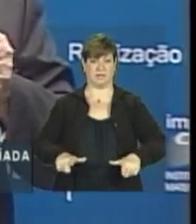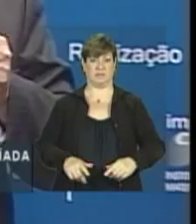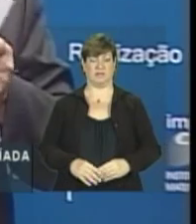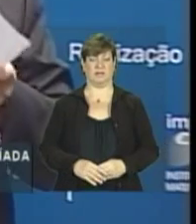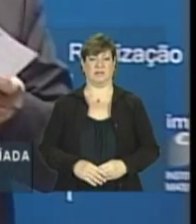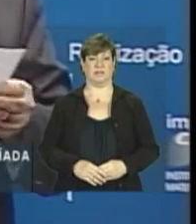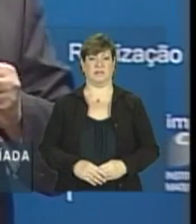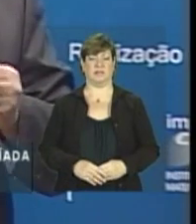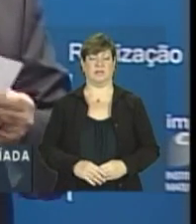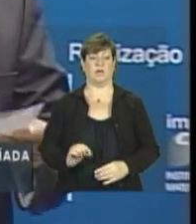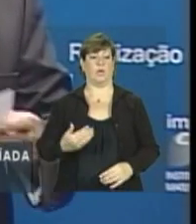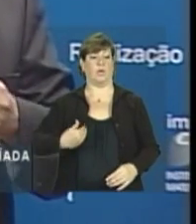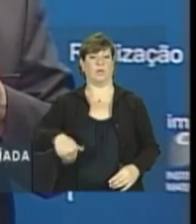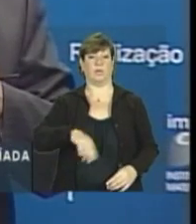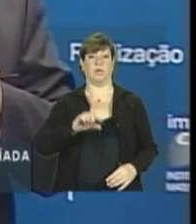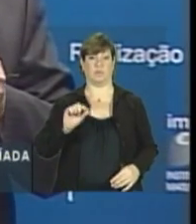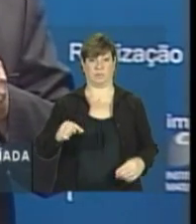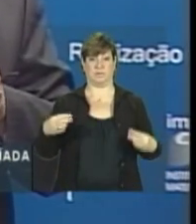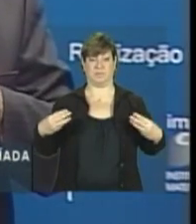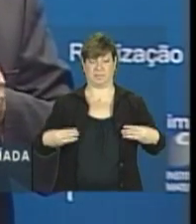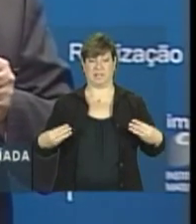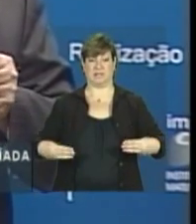do nosso ministério.